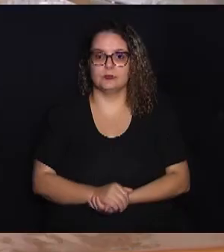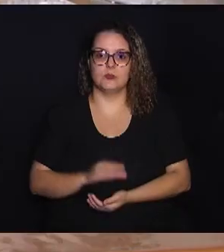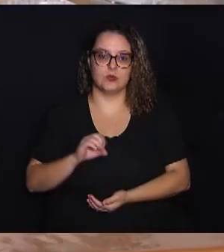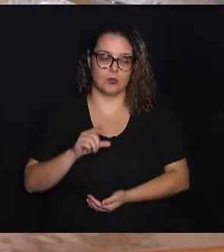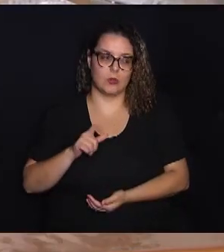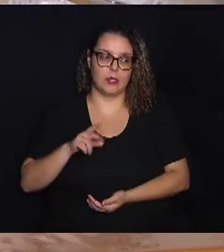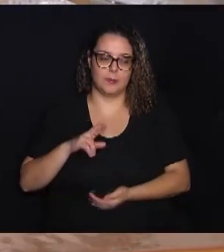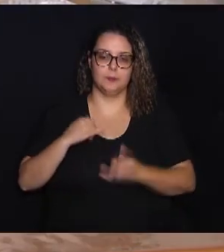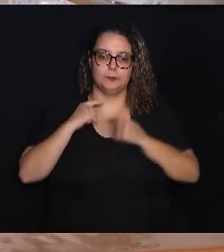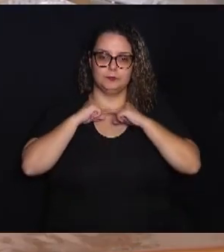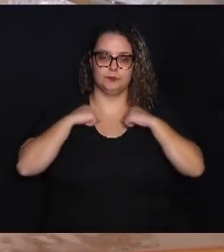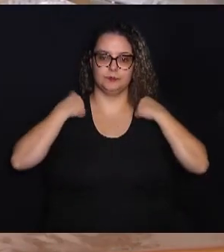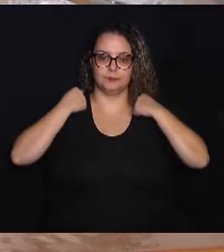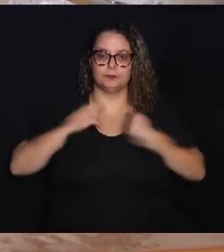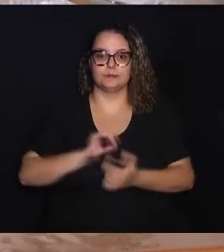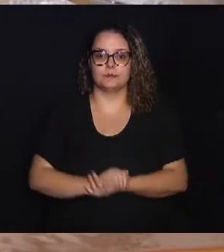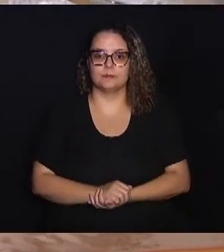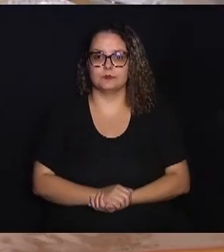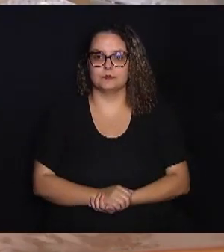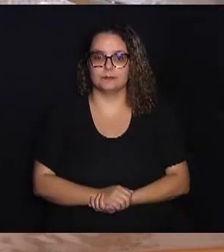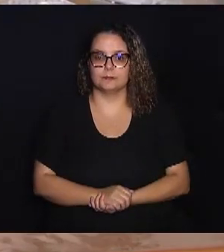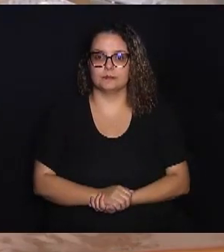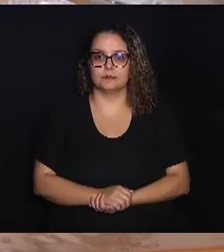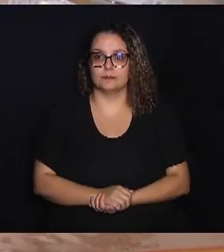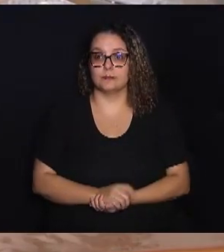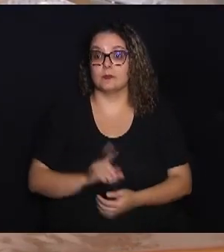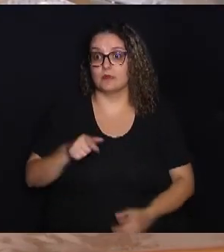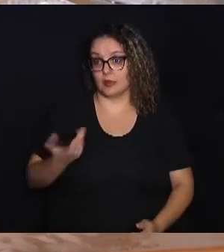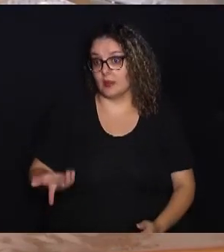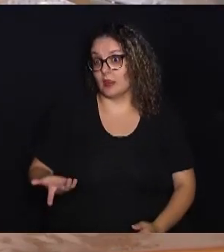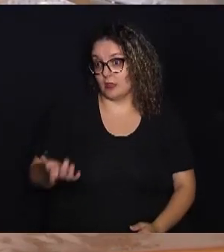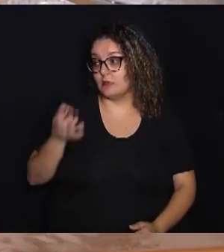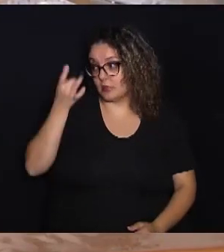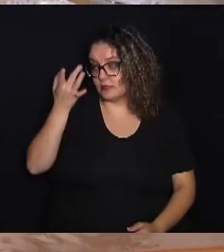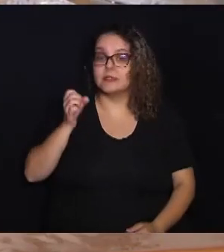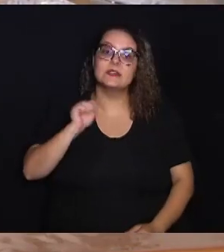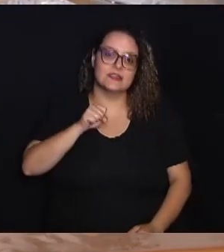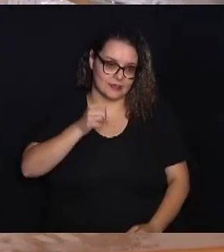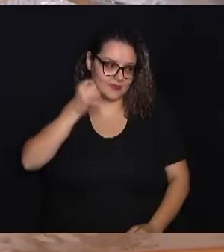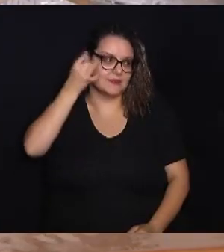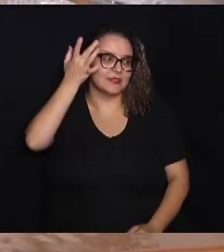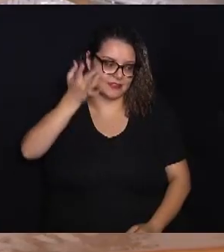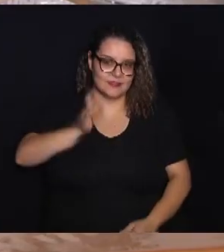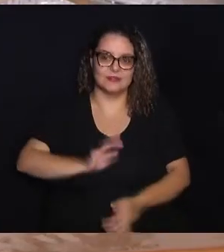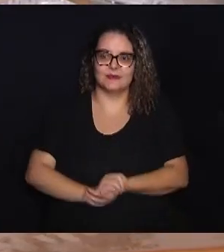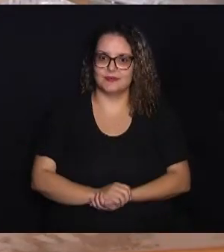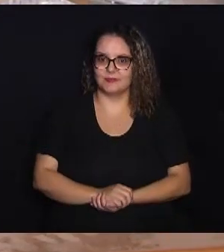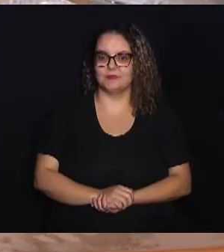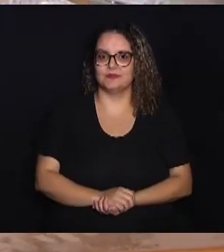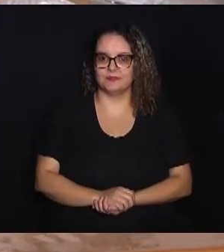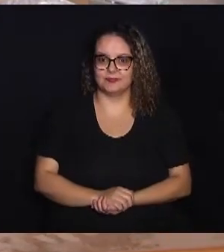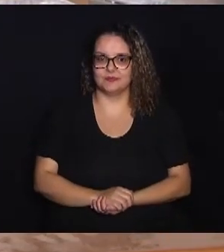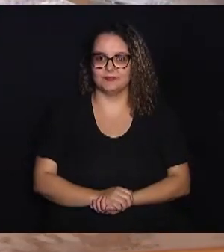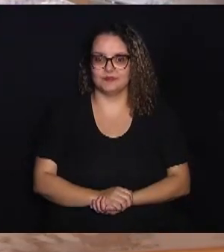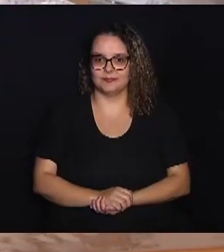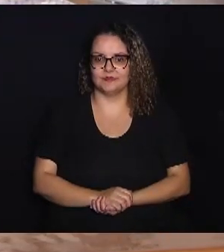a máscara, uma proteção do olho, porque pode acontecer da peça escapar da mão,